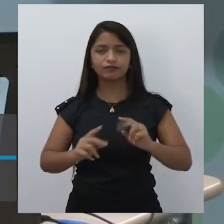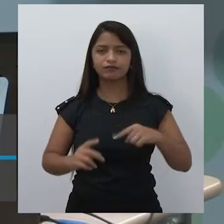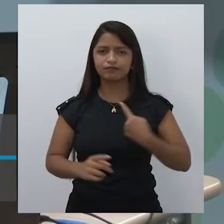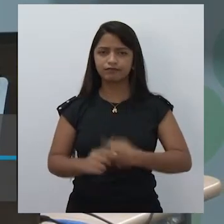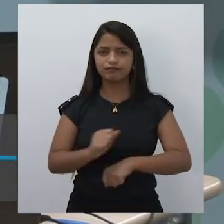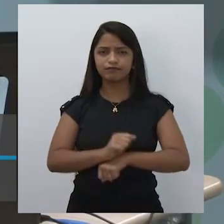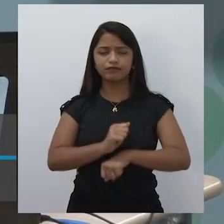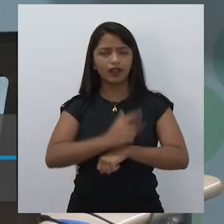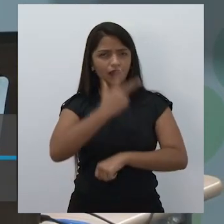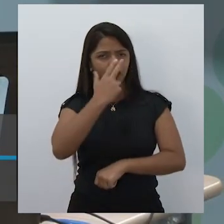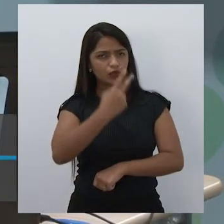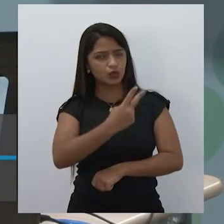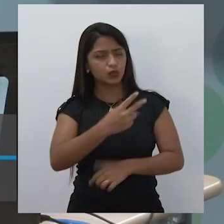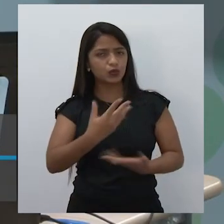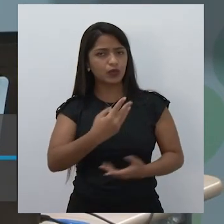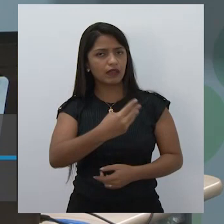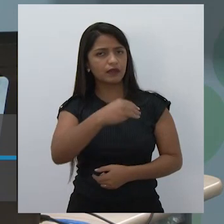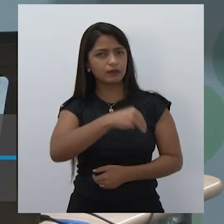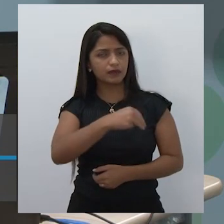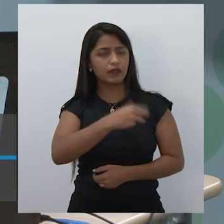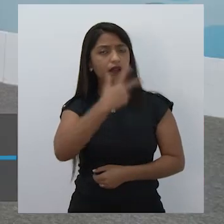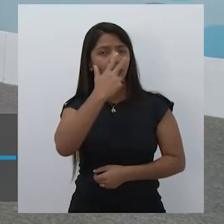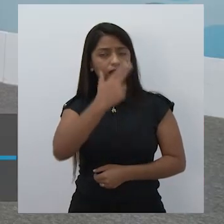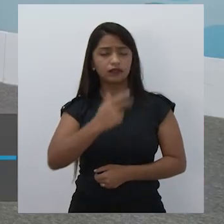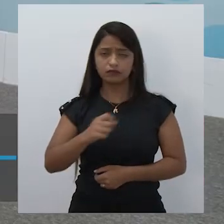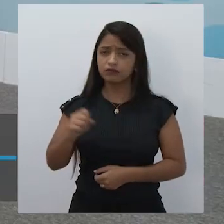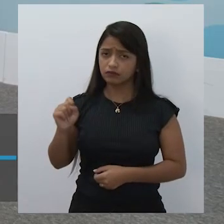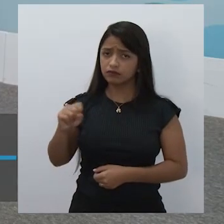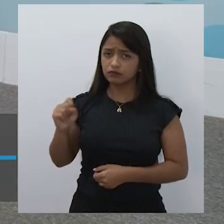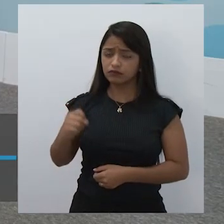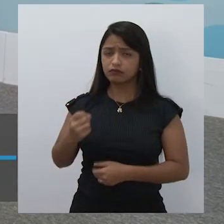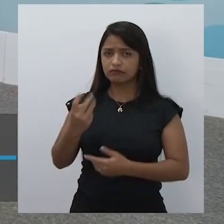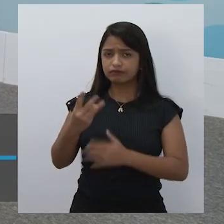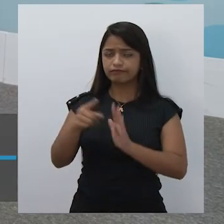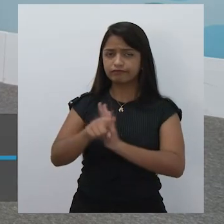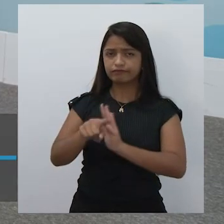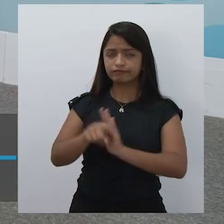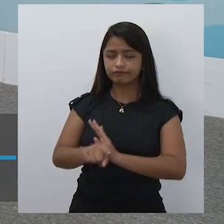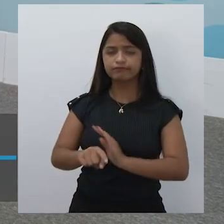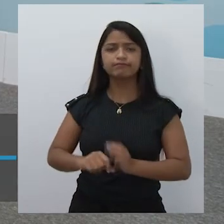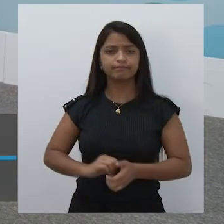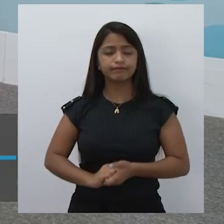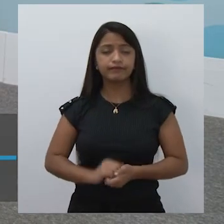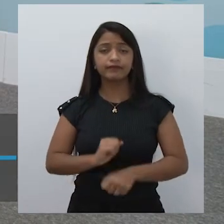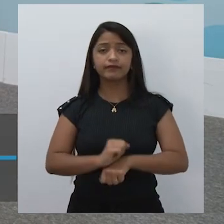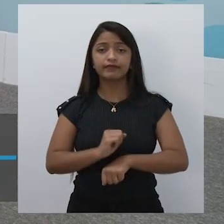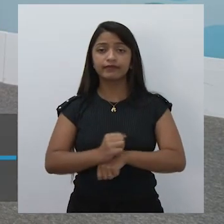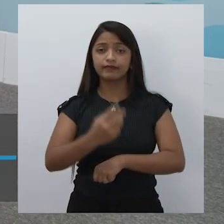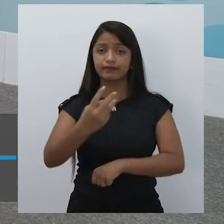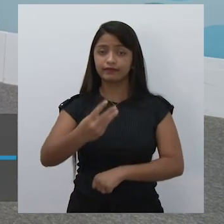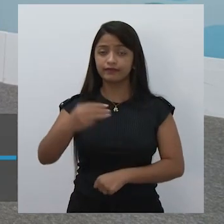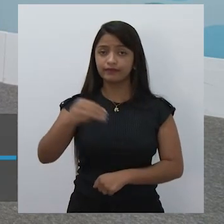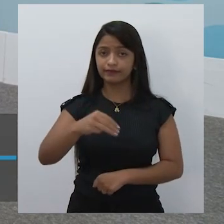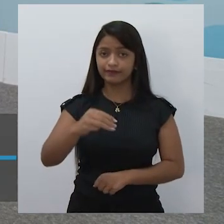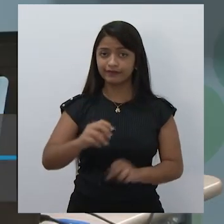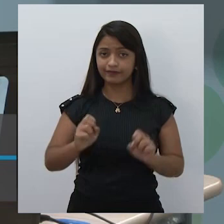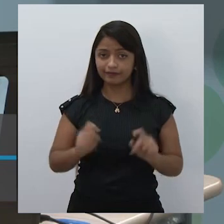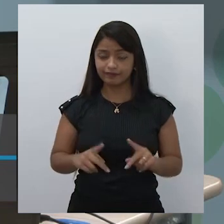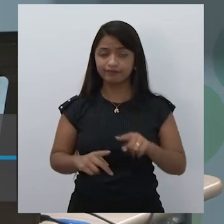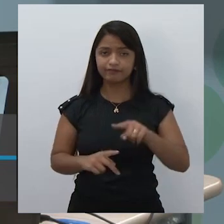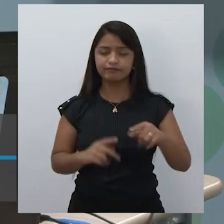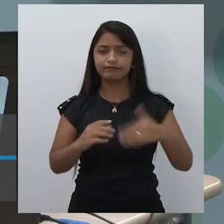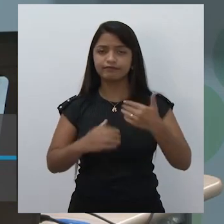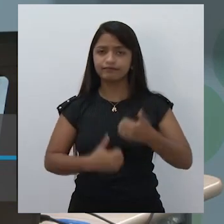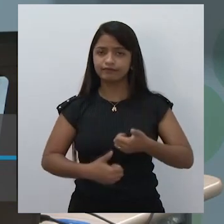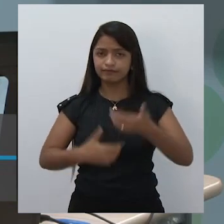que uns dois ou três minutinhos, o que você acha, Emerson? Sim, né? São três questões, né? Uns três minutinhos, né? Vocês vão trazendo e a